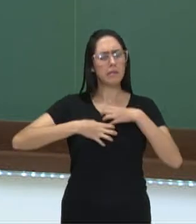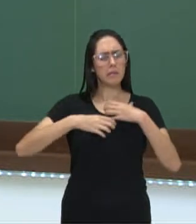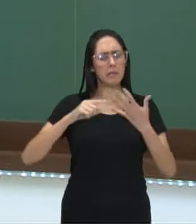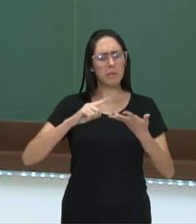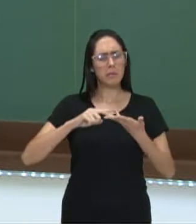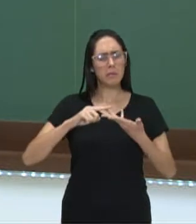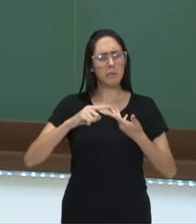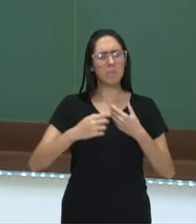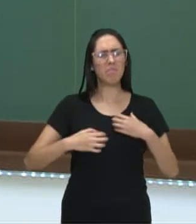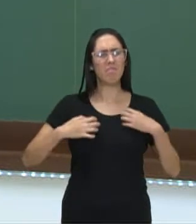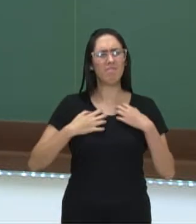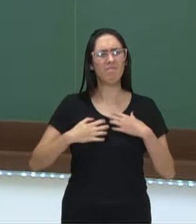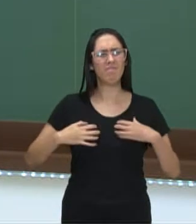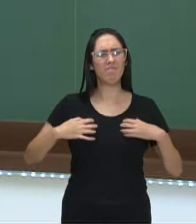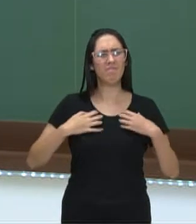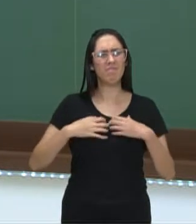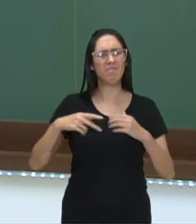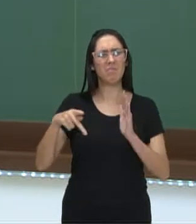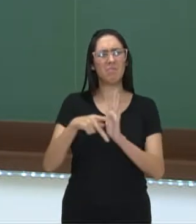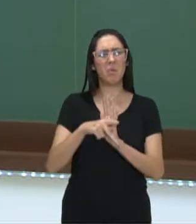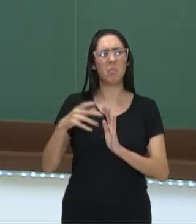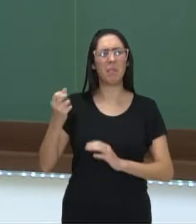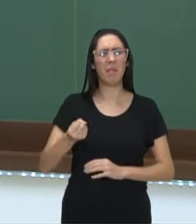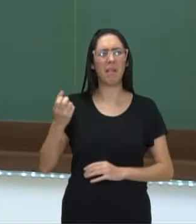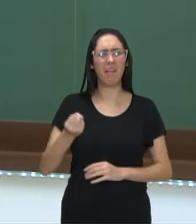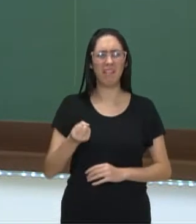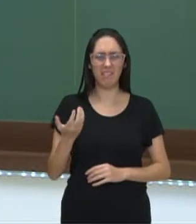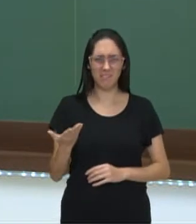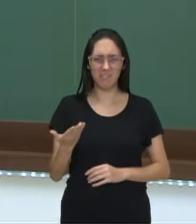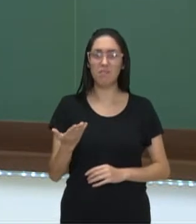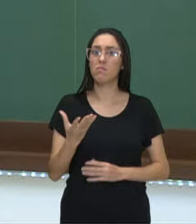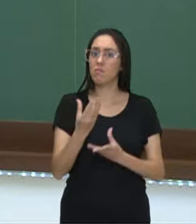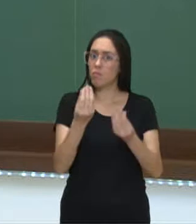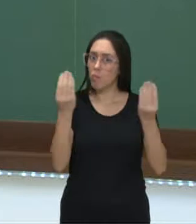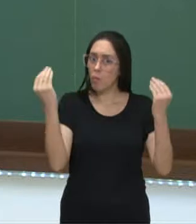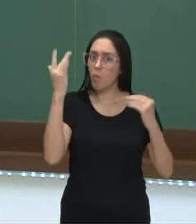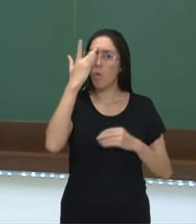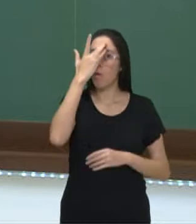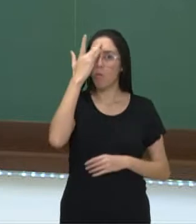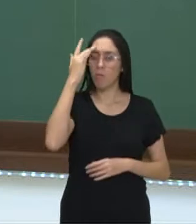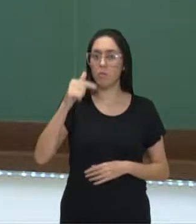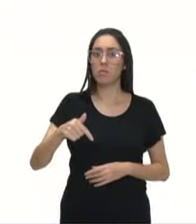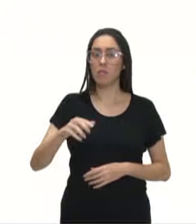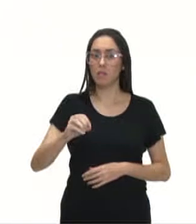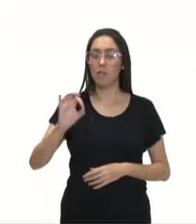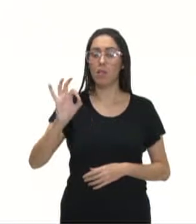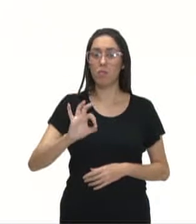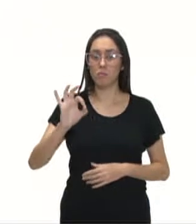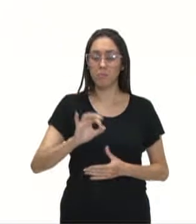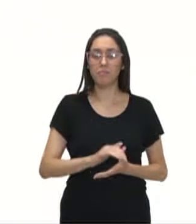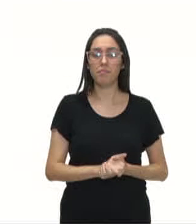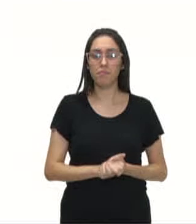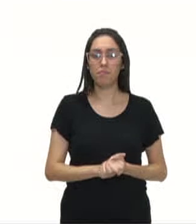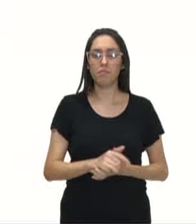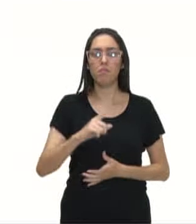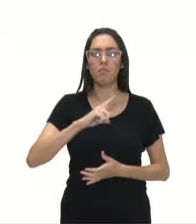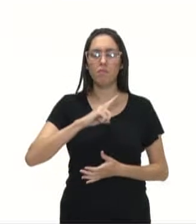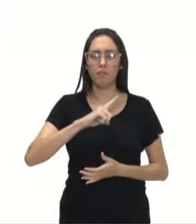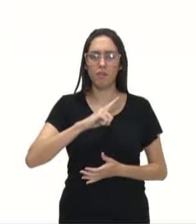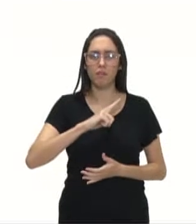má digestão à lactose. Pois é um número bem grandinho, né? Olha lá, de acordo com uma estimativa